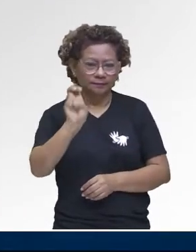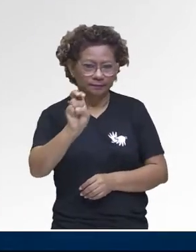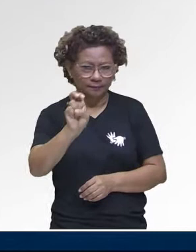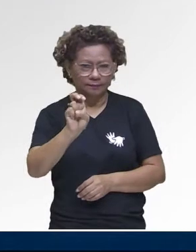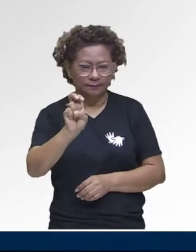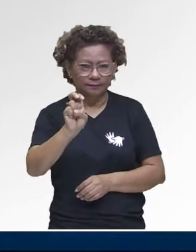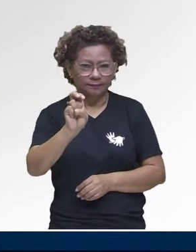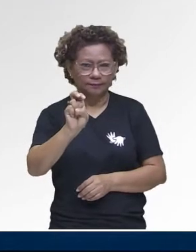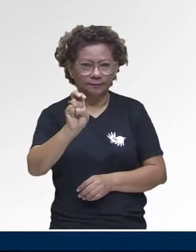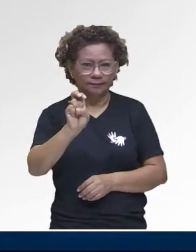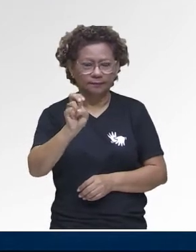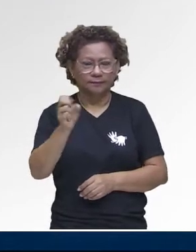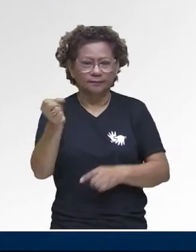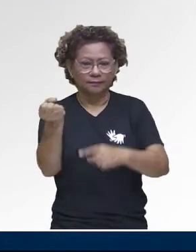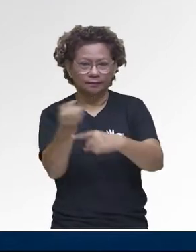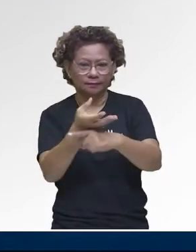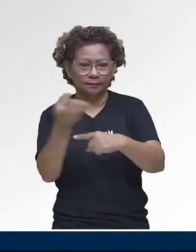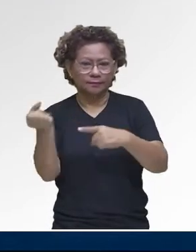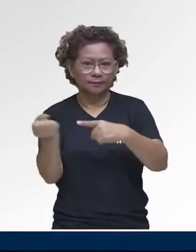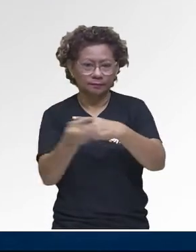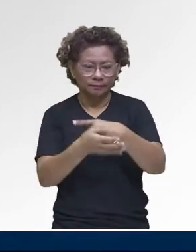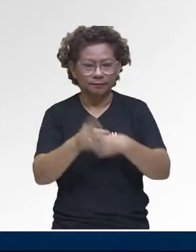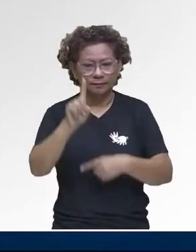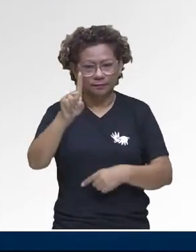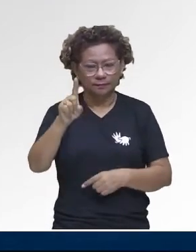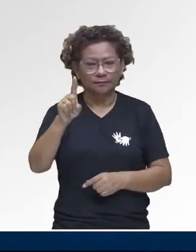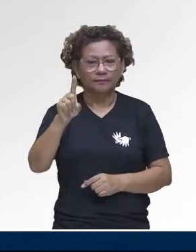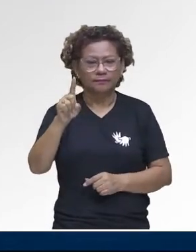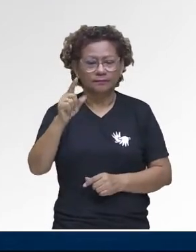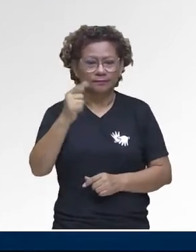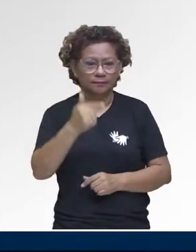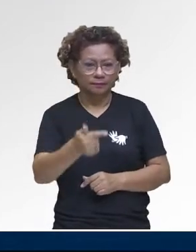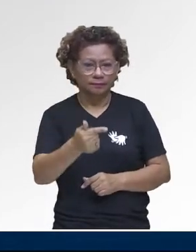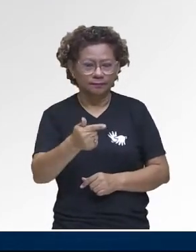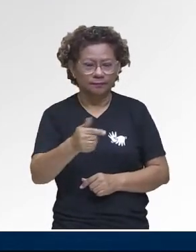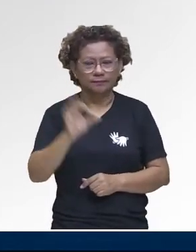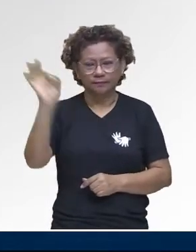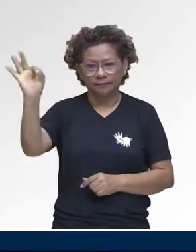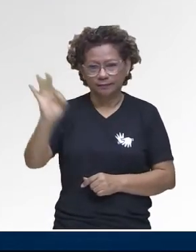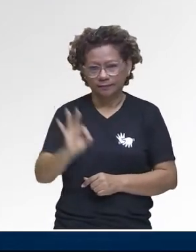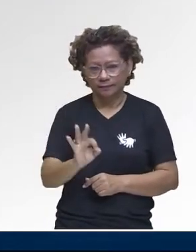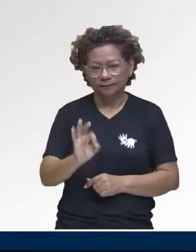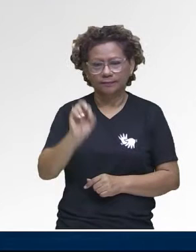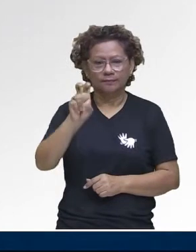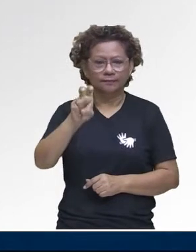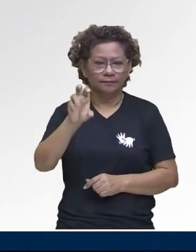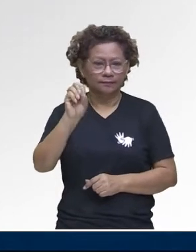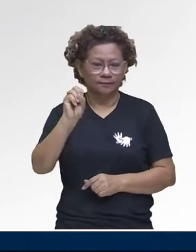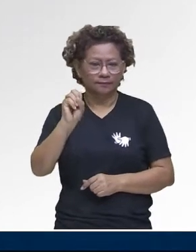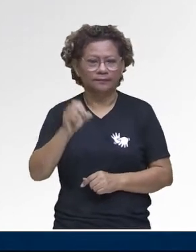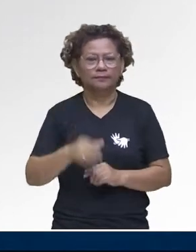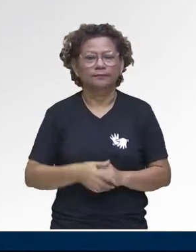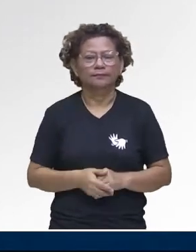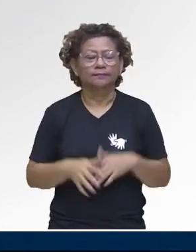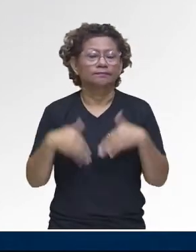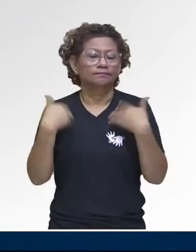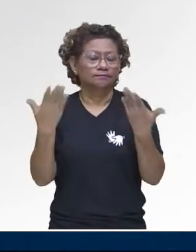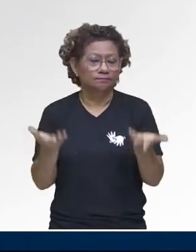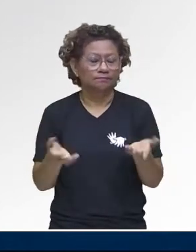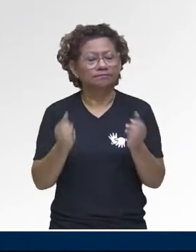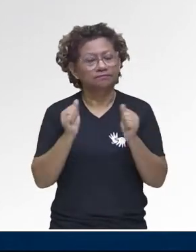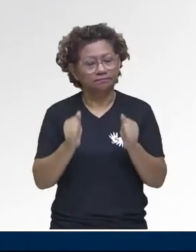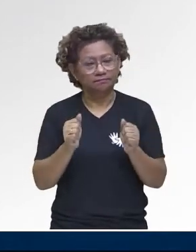equivale a 1/2 ou 1/2 e na porcentagem ele equivale a 50%. Ou podemos pensar o